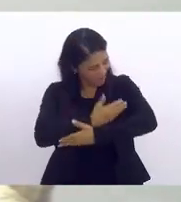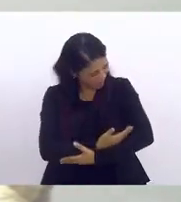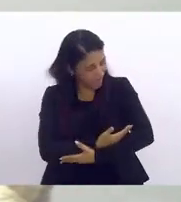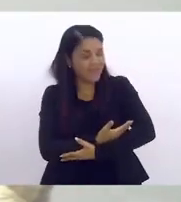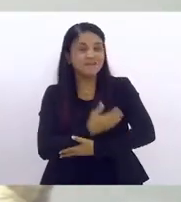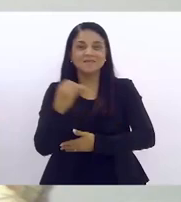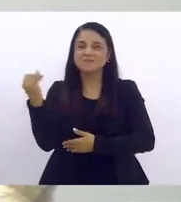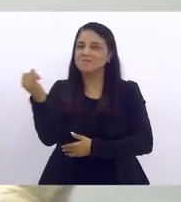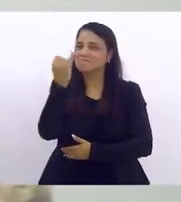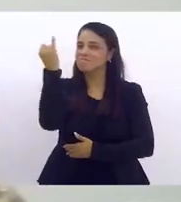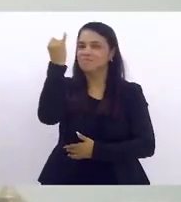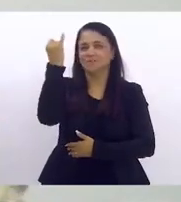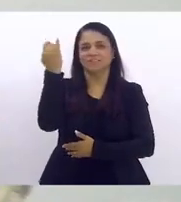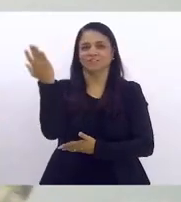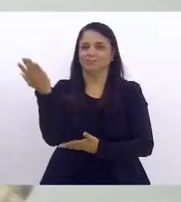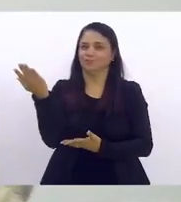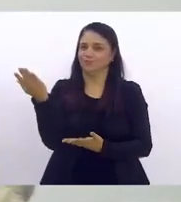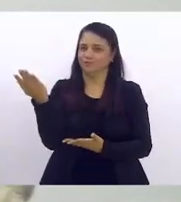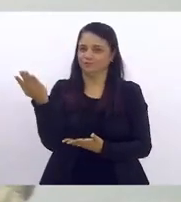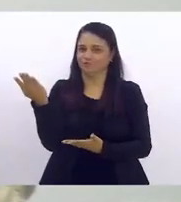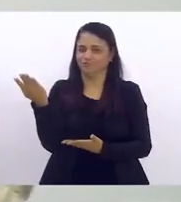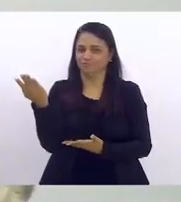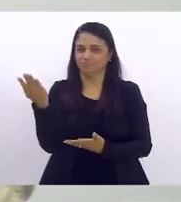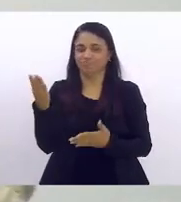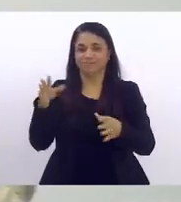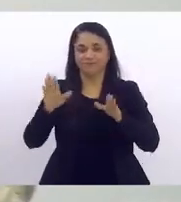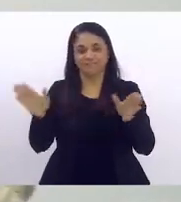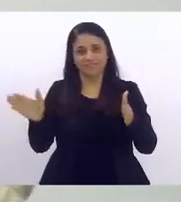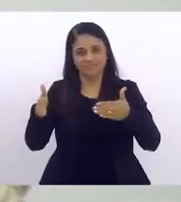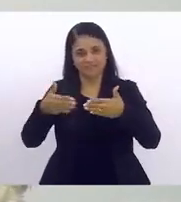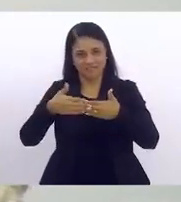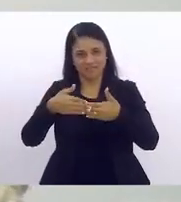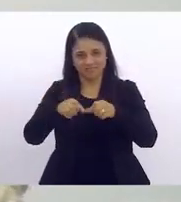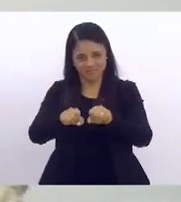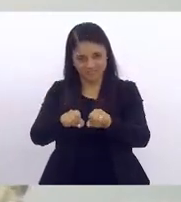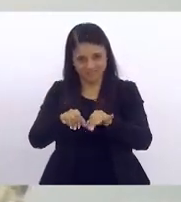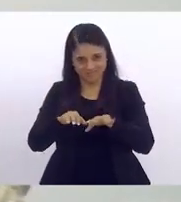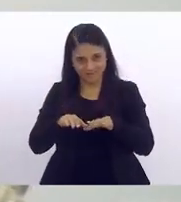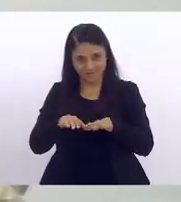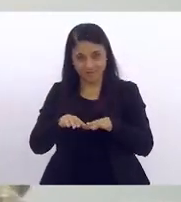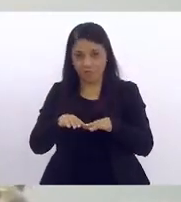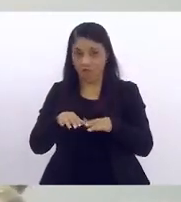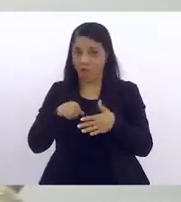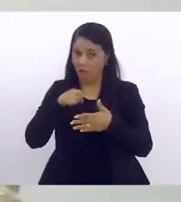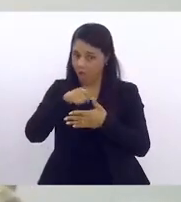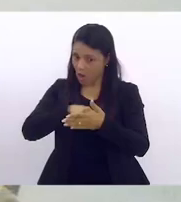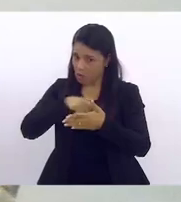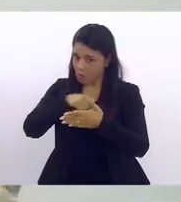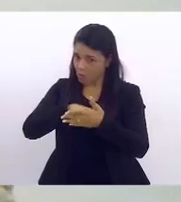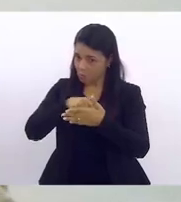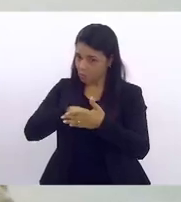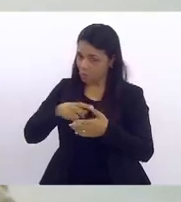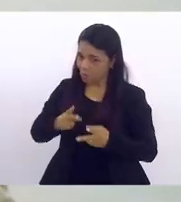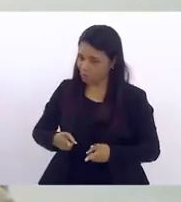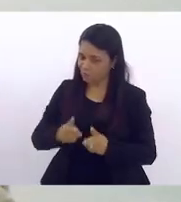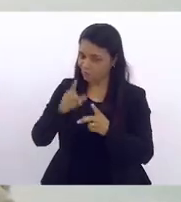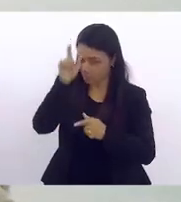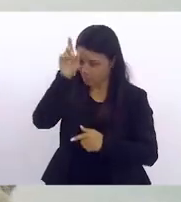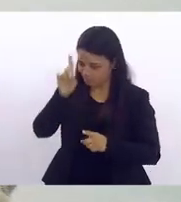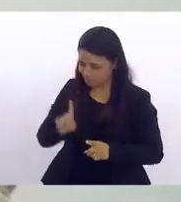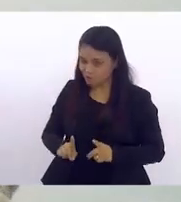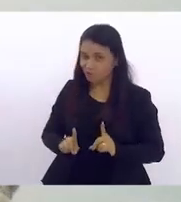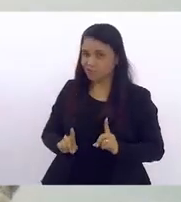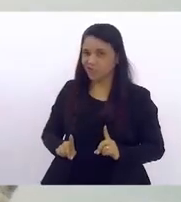mais importante do que isso. Então, está encerrada a sessão, mas não a luta pela dignidade das